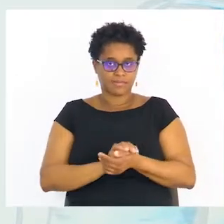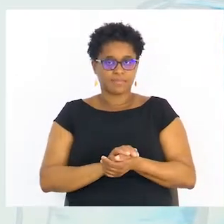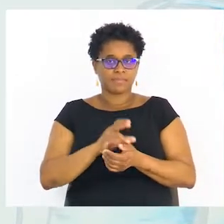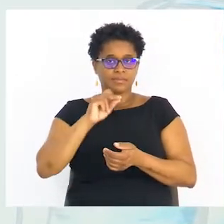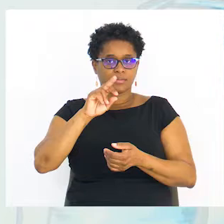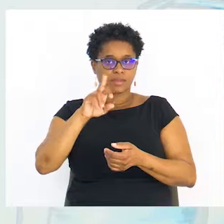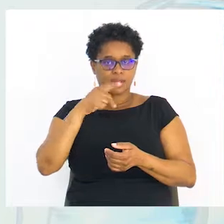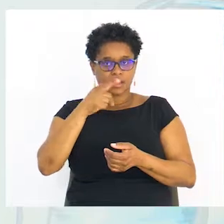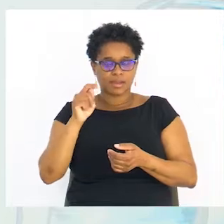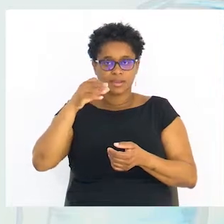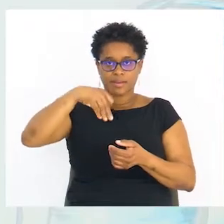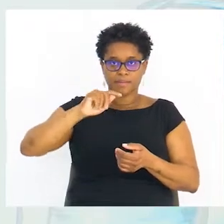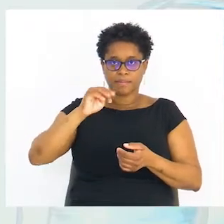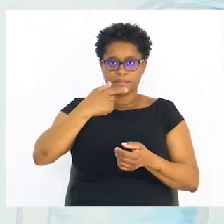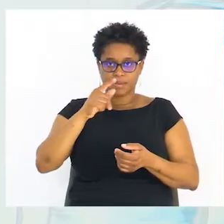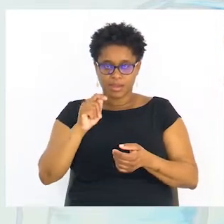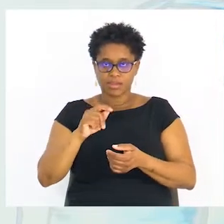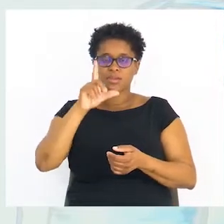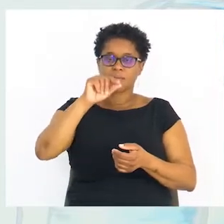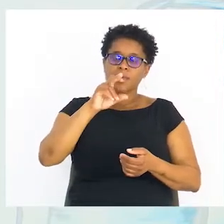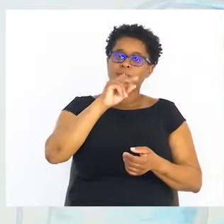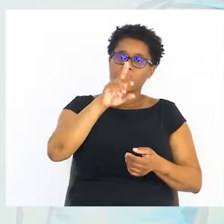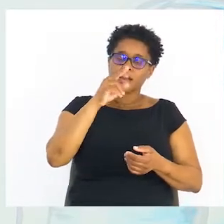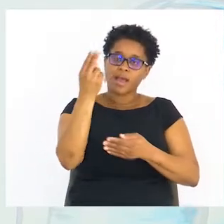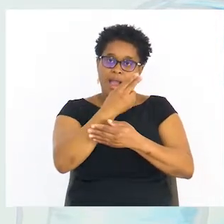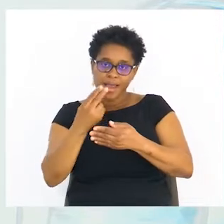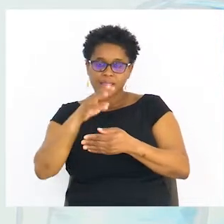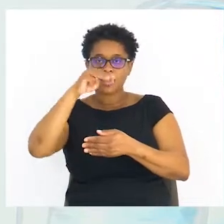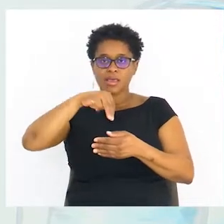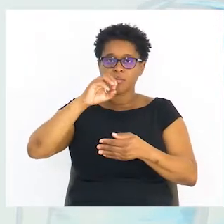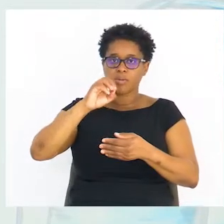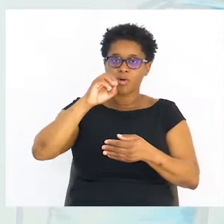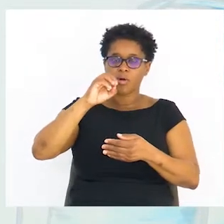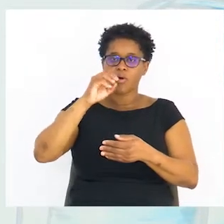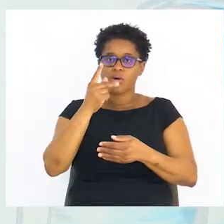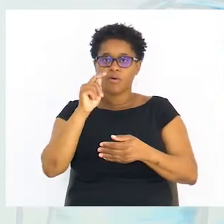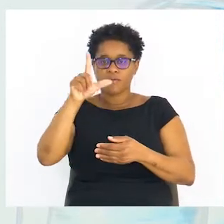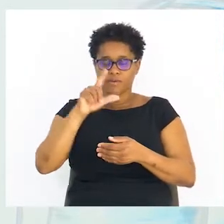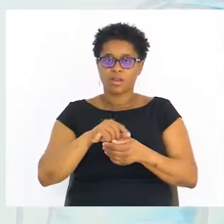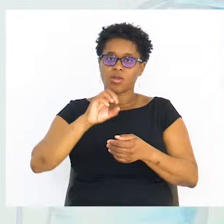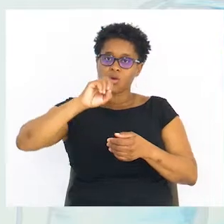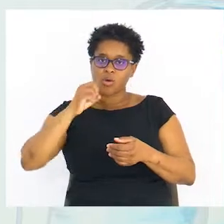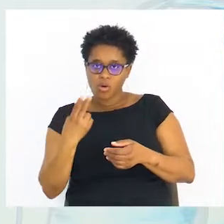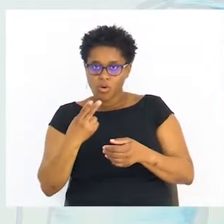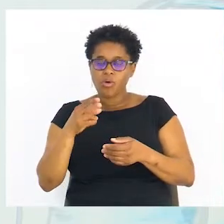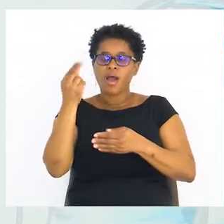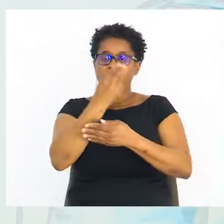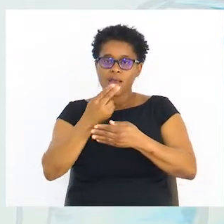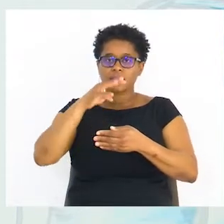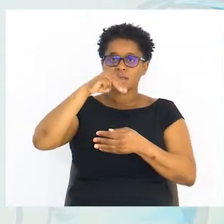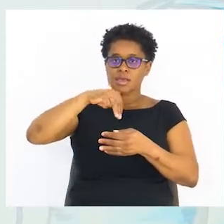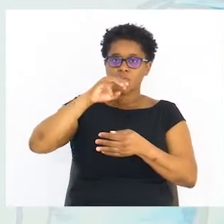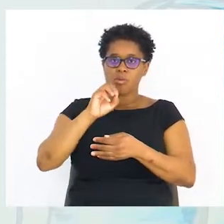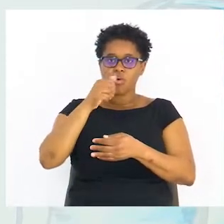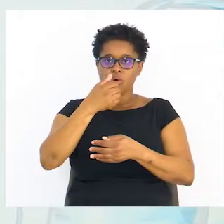arte rupestre e a arte móvel, ou a arte mobiliária. O que quer